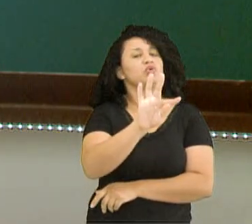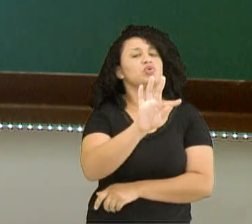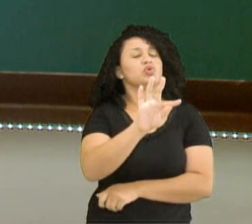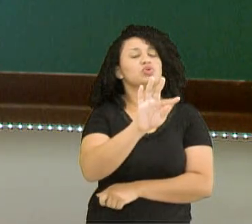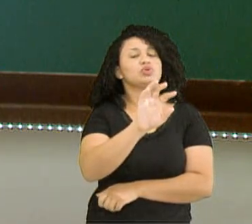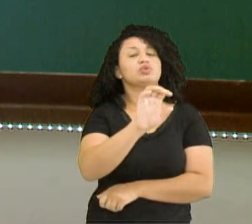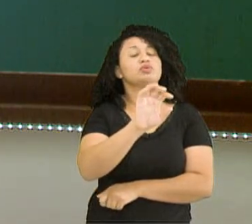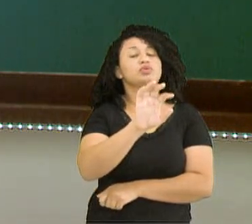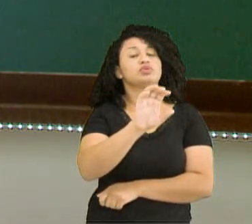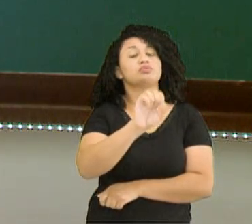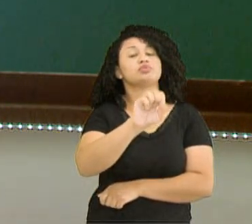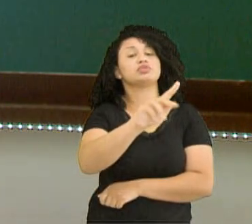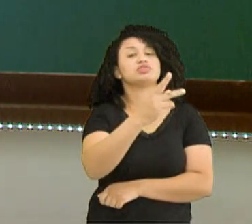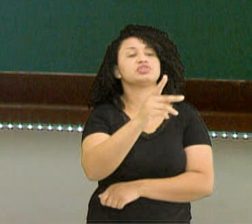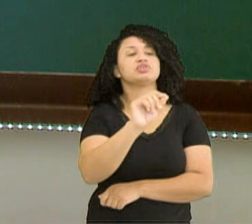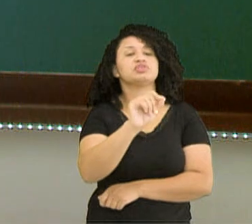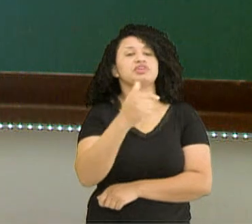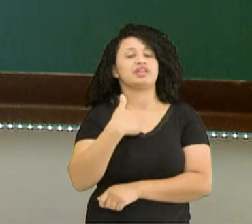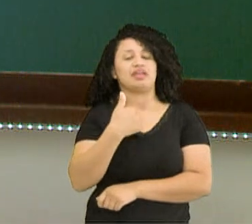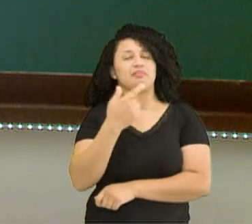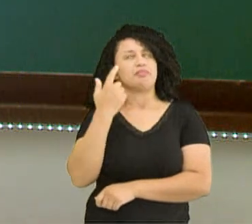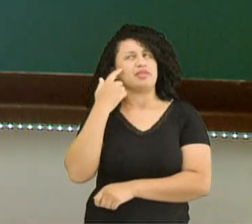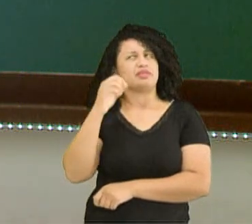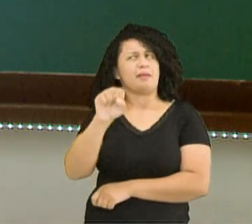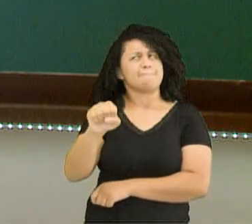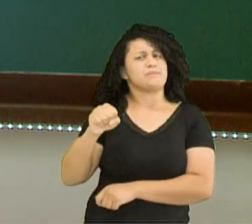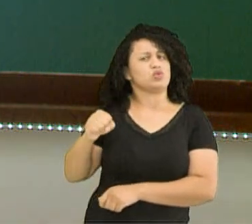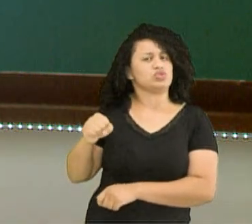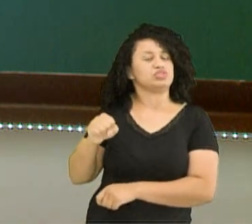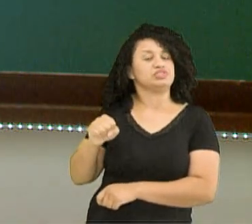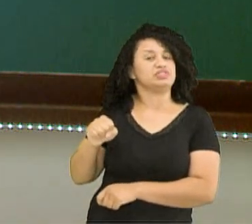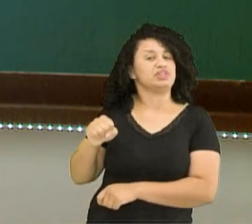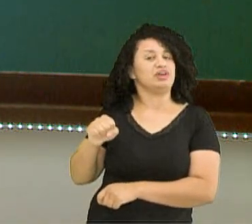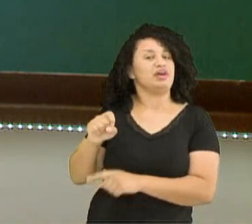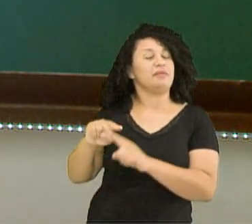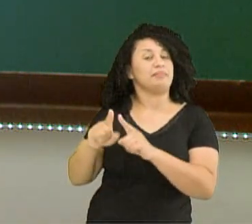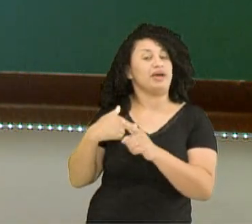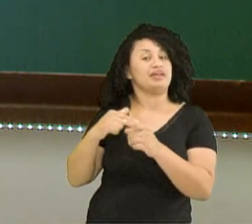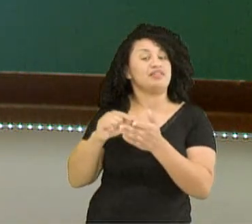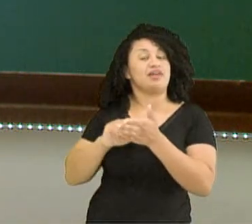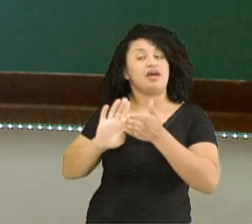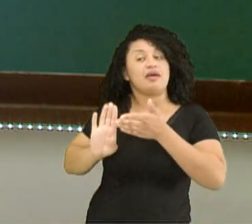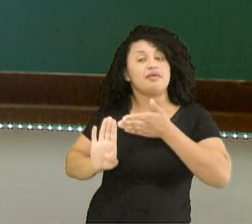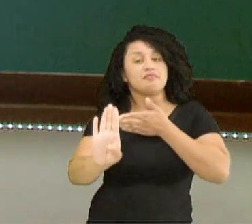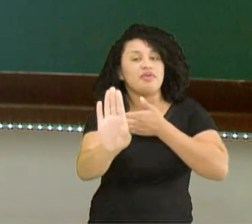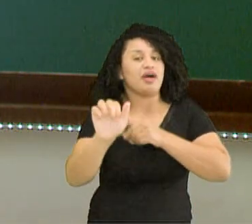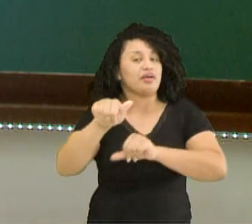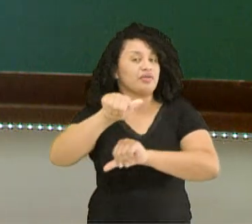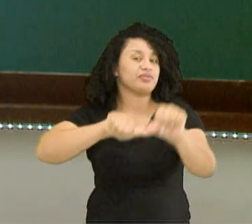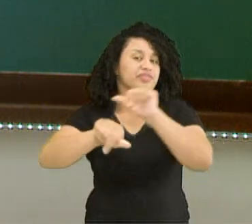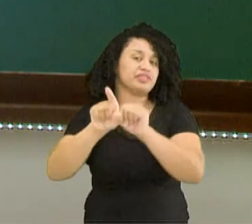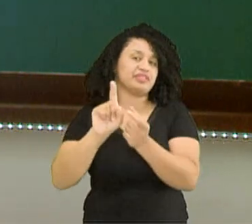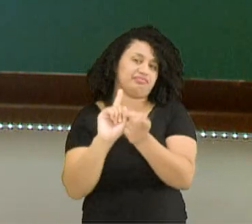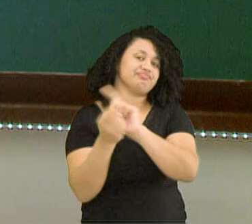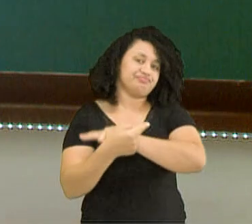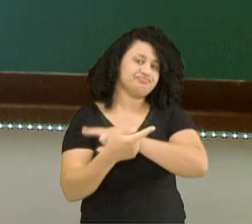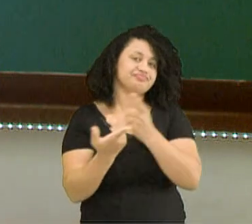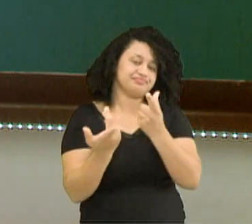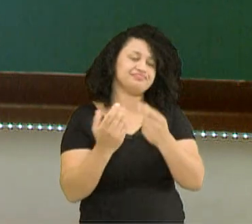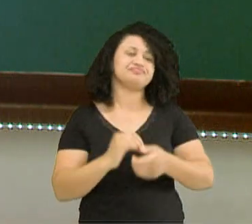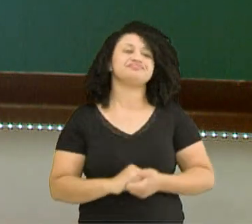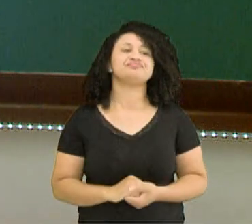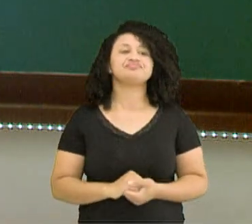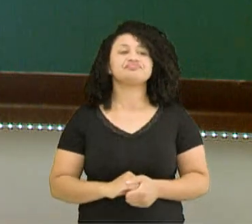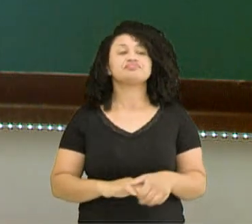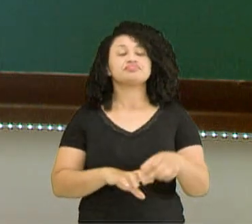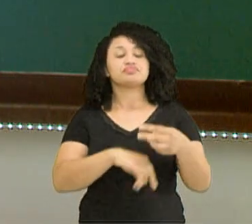fazer? Automaticamente você vai puxar, mas na verdade você tem que empurrar. Então, esse é um falso cognato. Beleza. Aí você